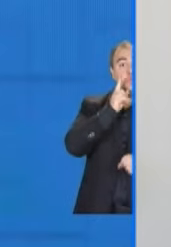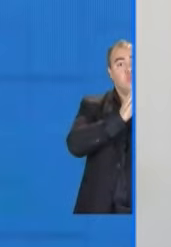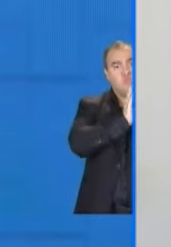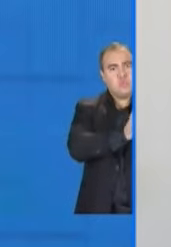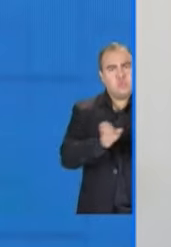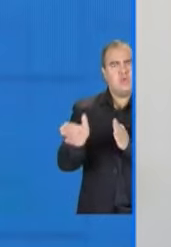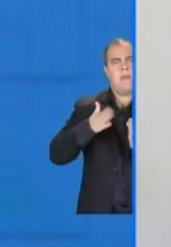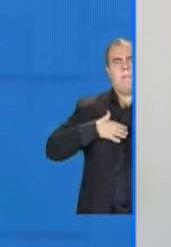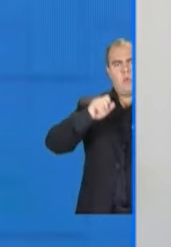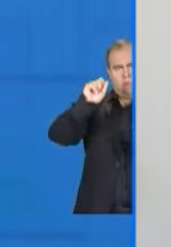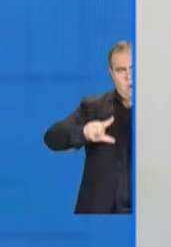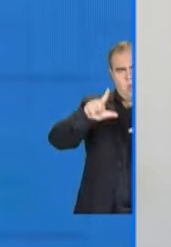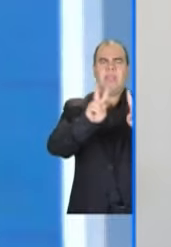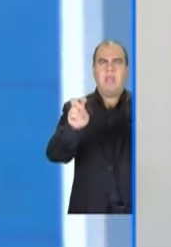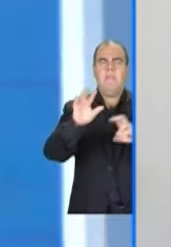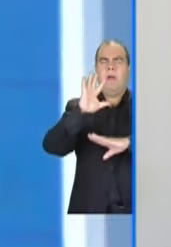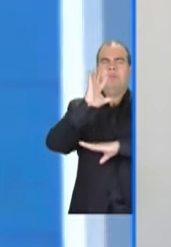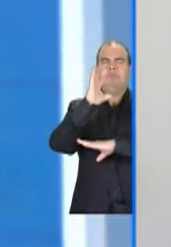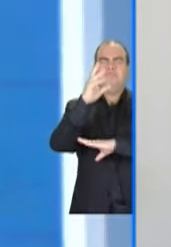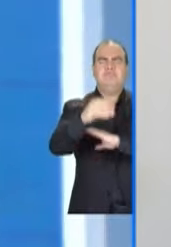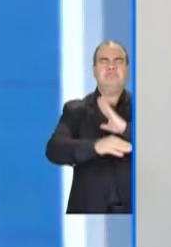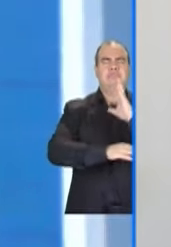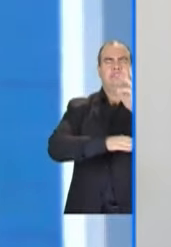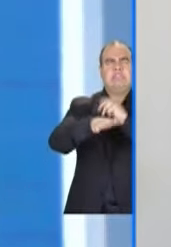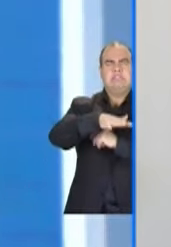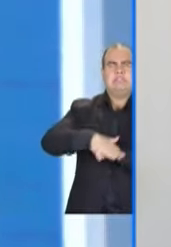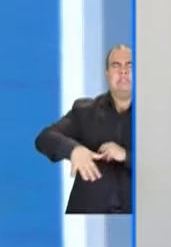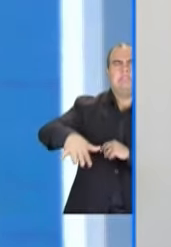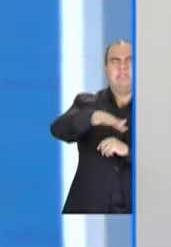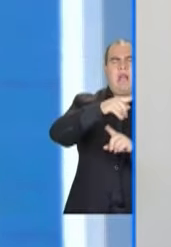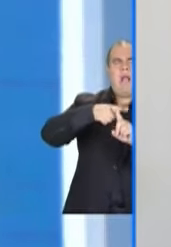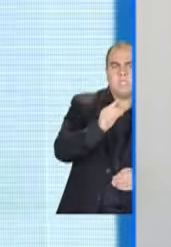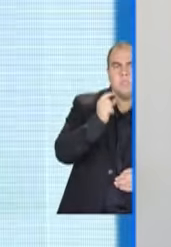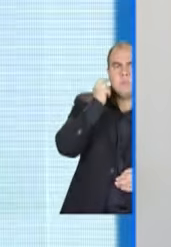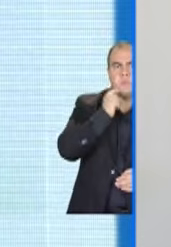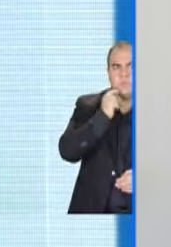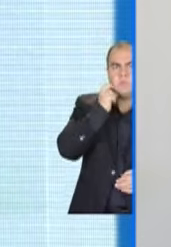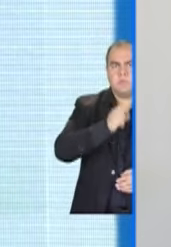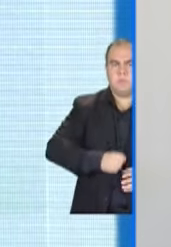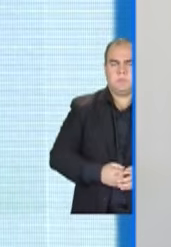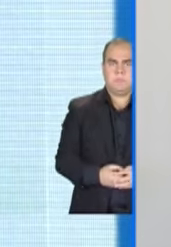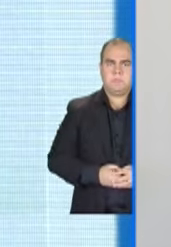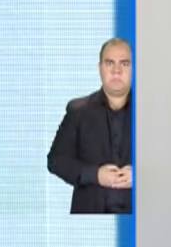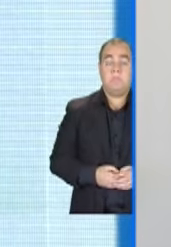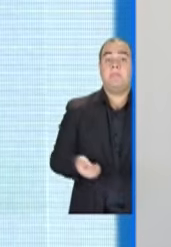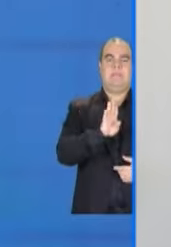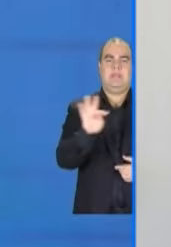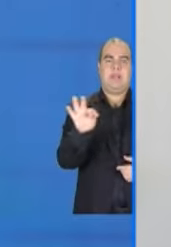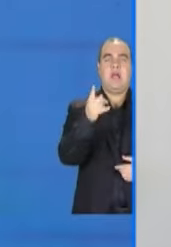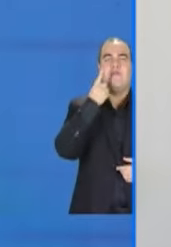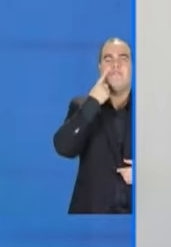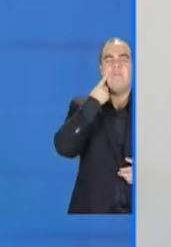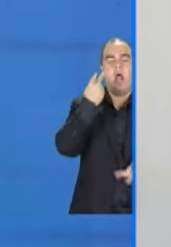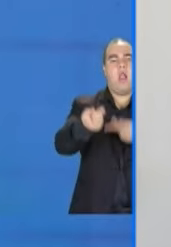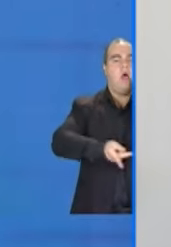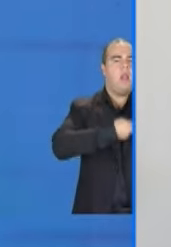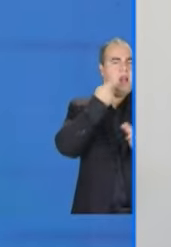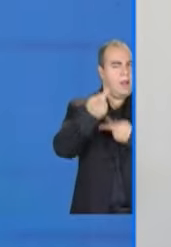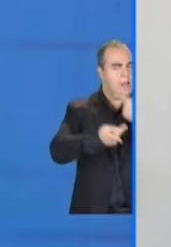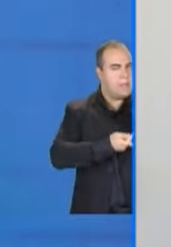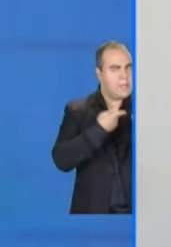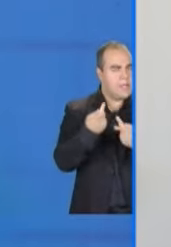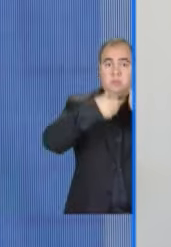colocando o Pablo Marçal em primeiro lugar. Então, quem olha para os institutos fica perdido, né? Porque dos 3 institutos que tinham feito